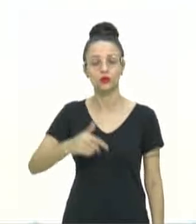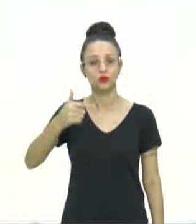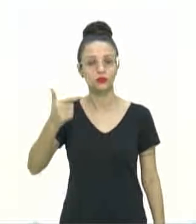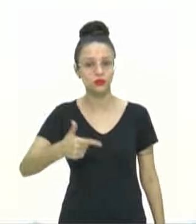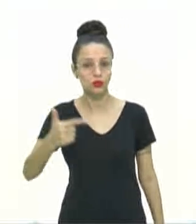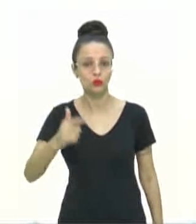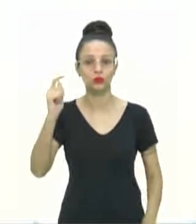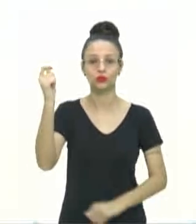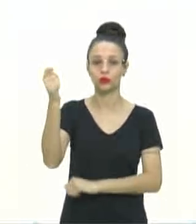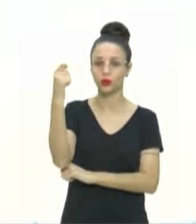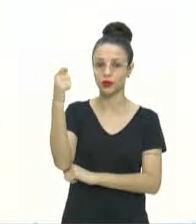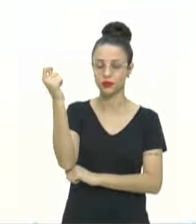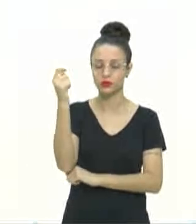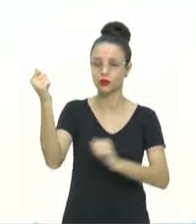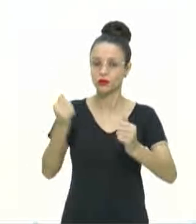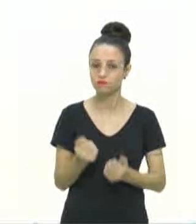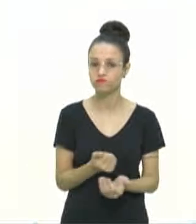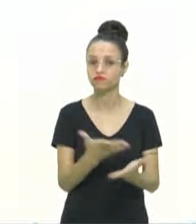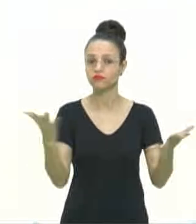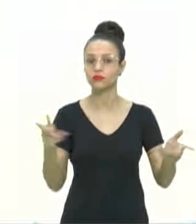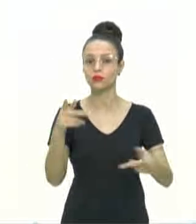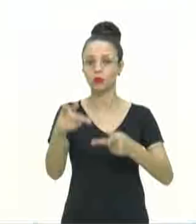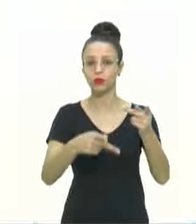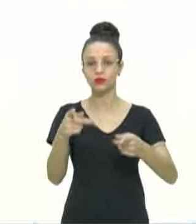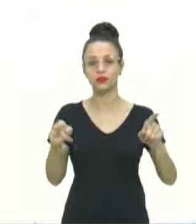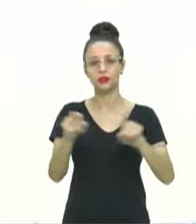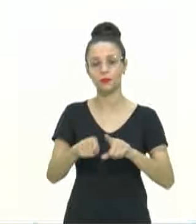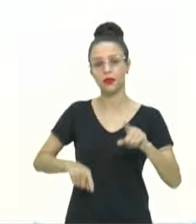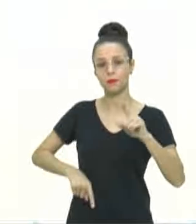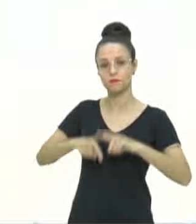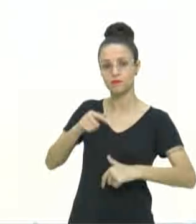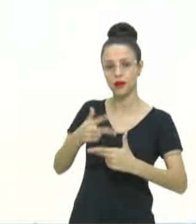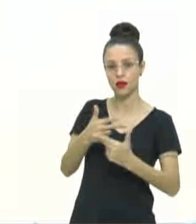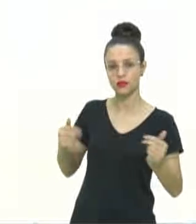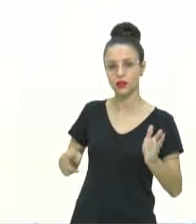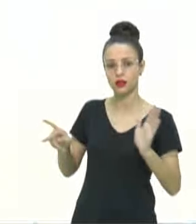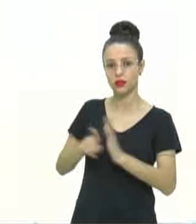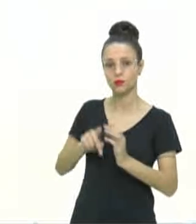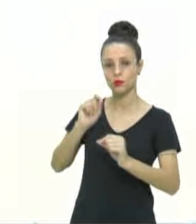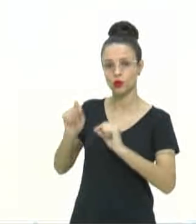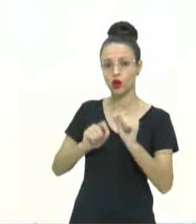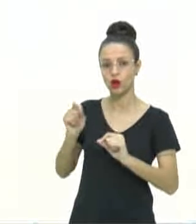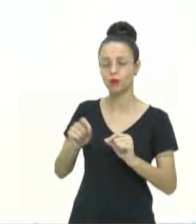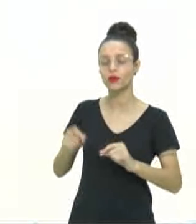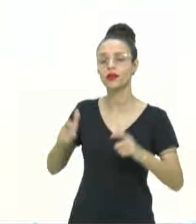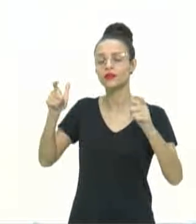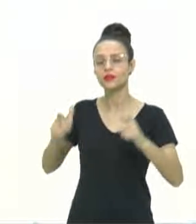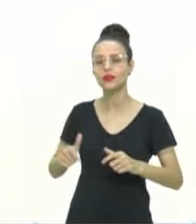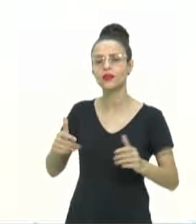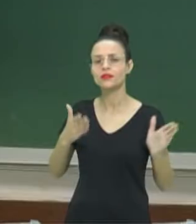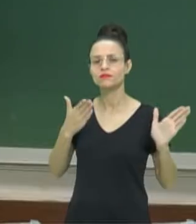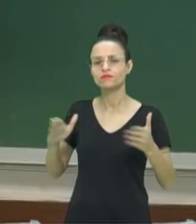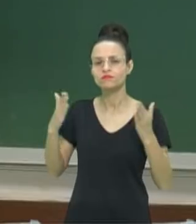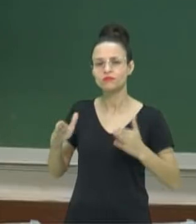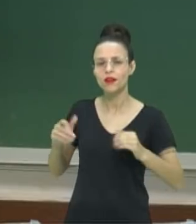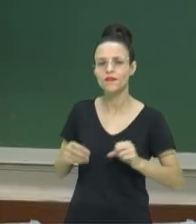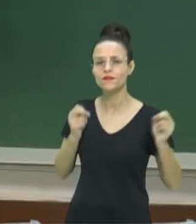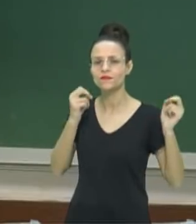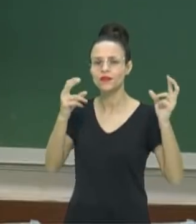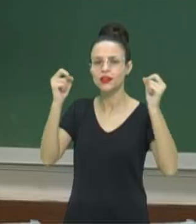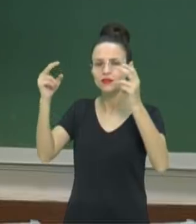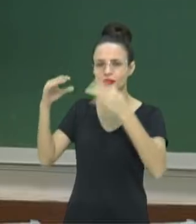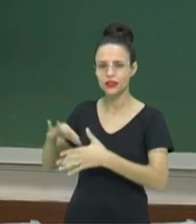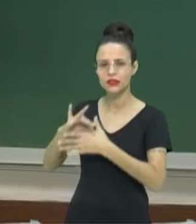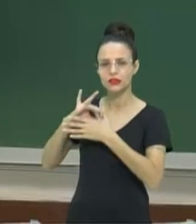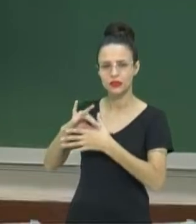Sul, abastece a população e serve de matéria-prima ali para os grandes frigoríficos. Então, é uma atividade